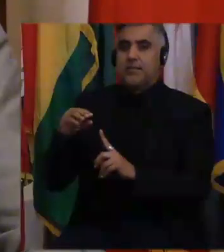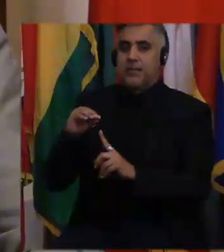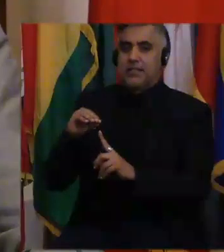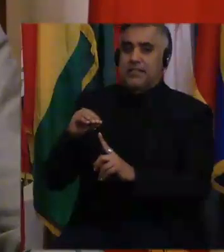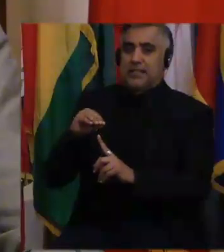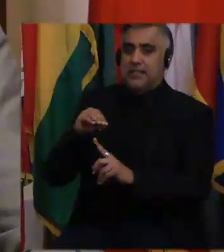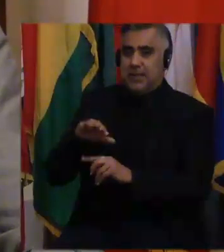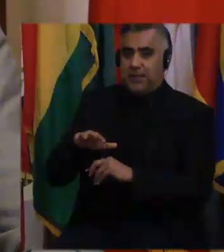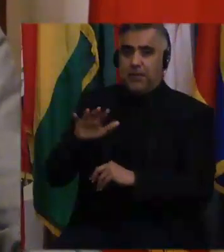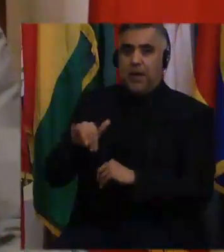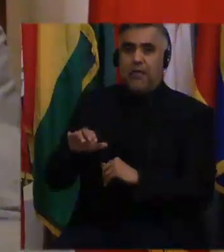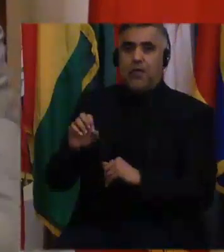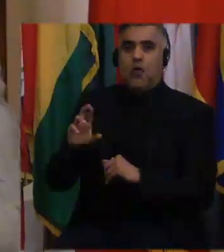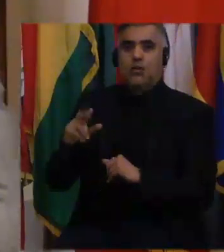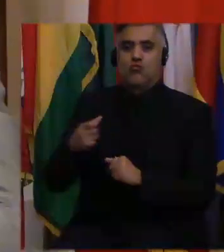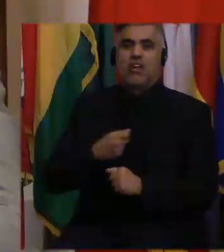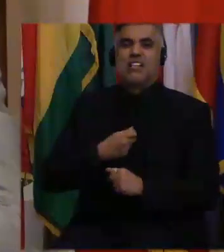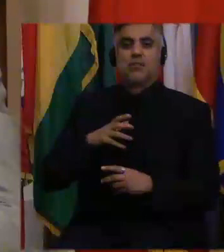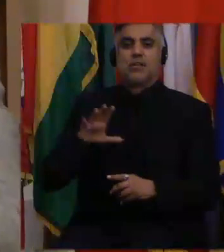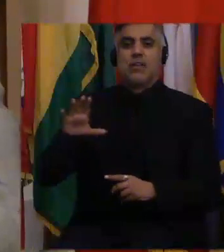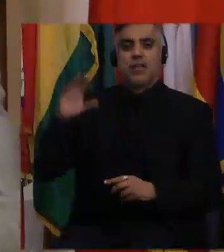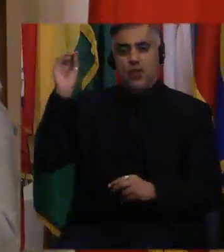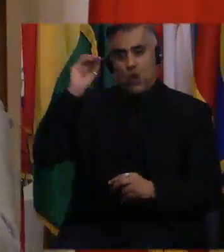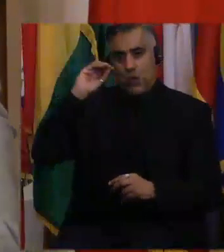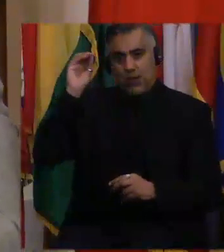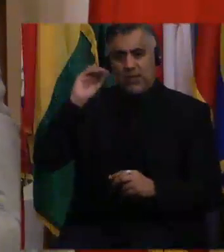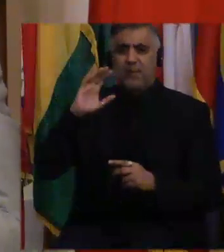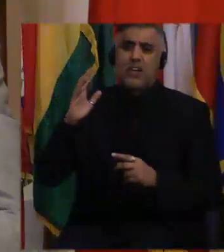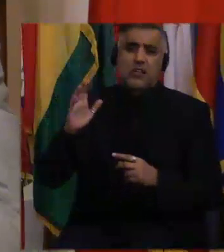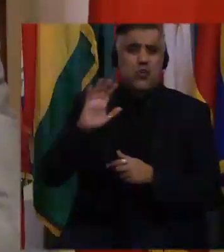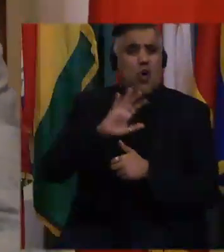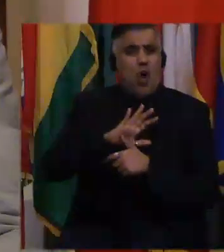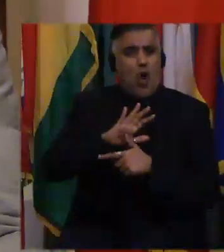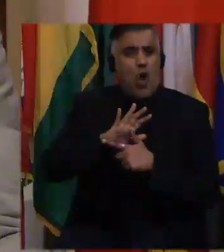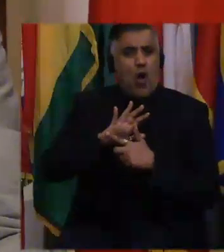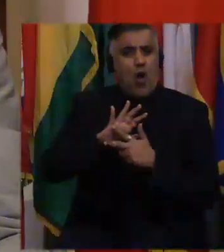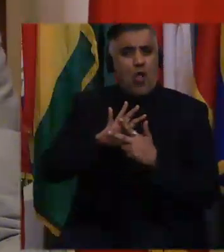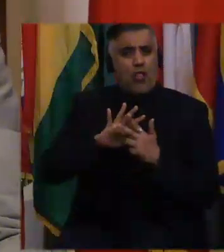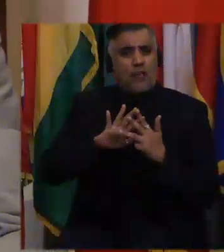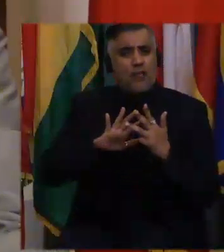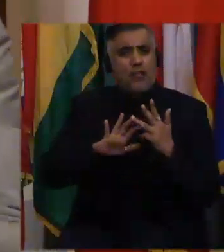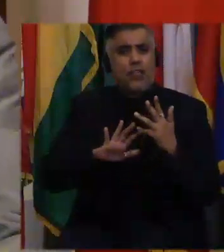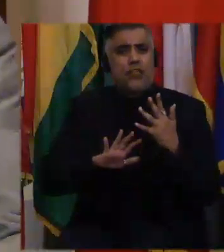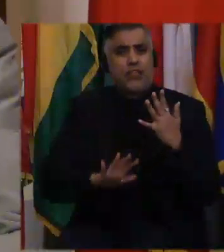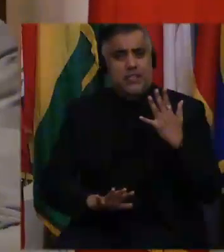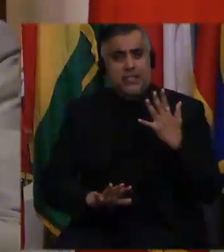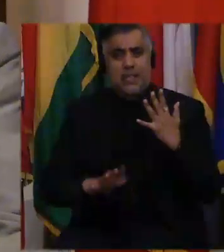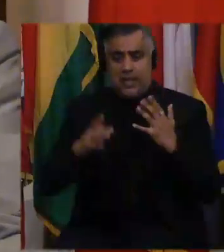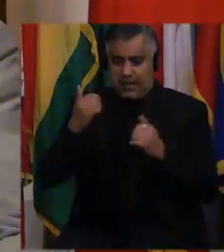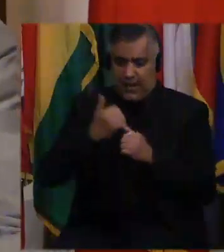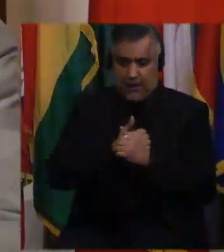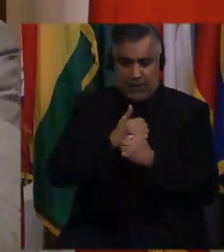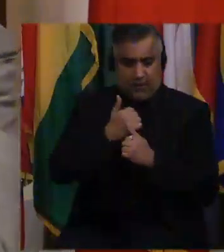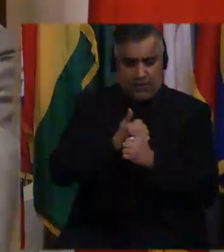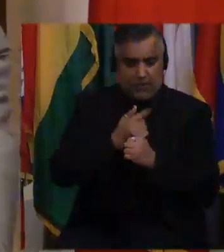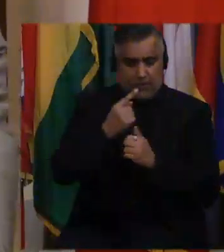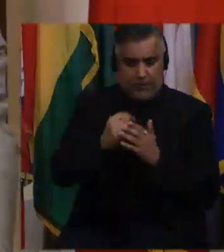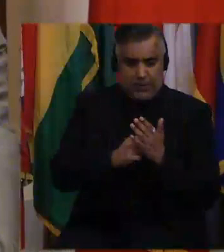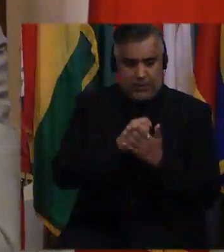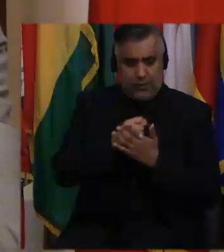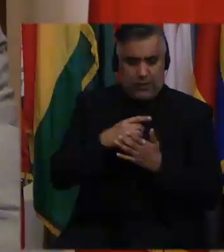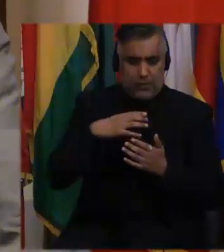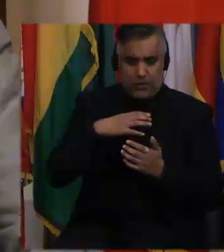a expressar algum tipo de opinião. Então, todos os períodos de sessões da Comissão sempre há, pelo menos, uma ou duas audiências públicas que se